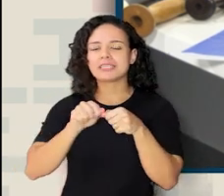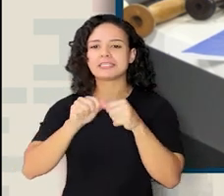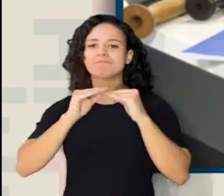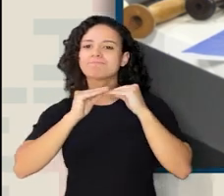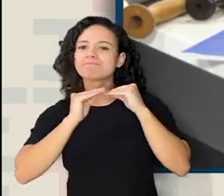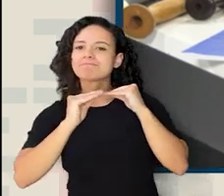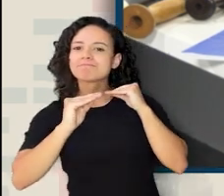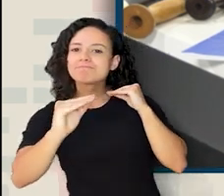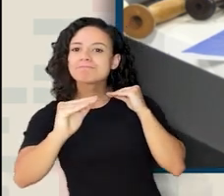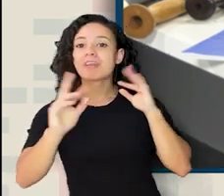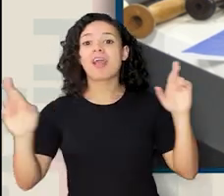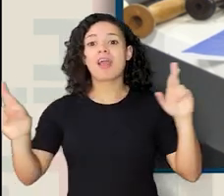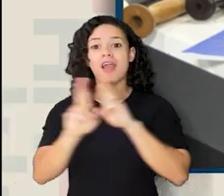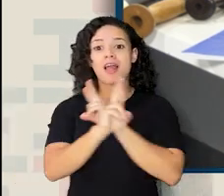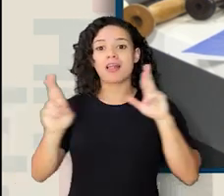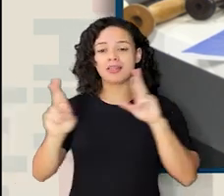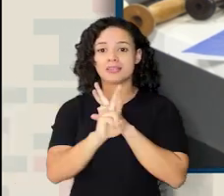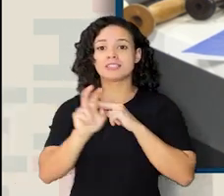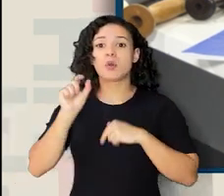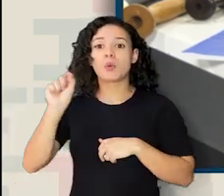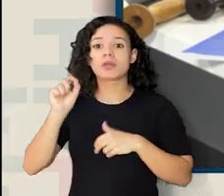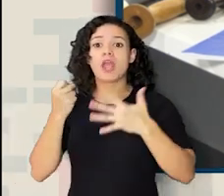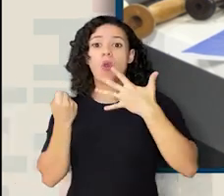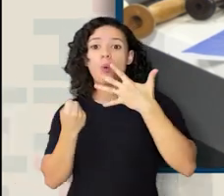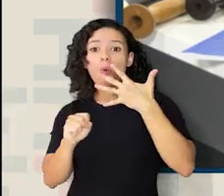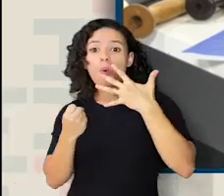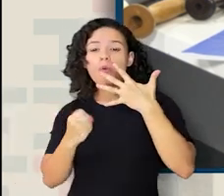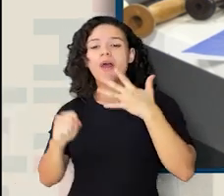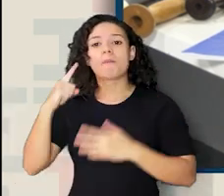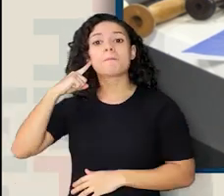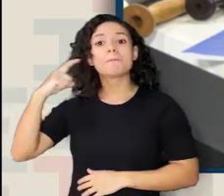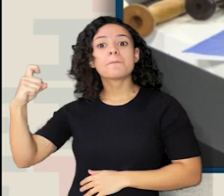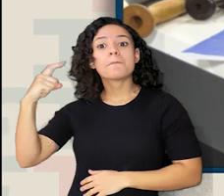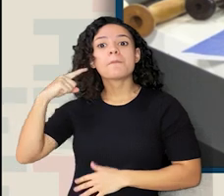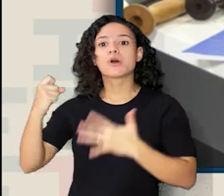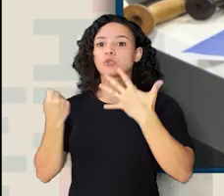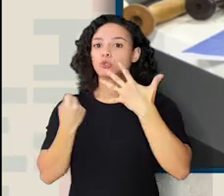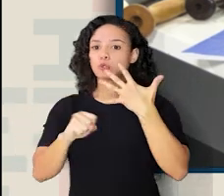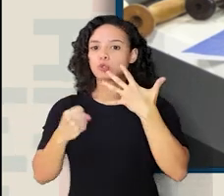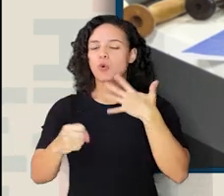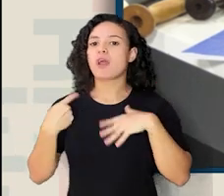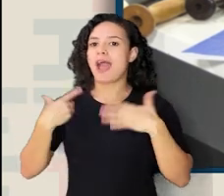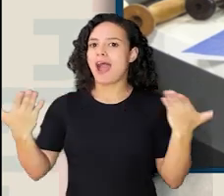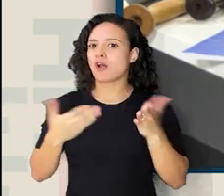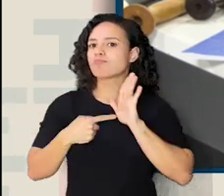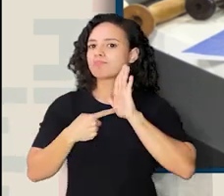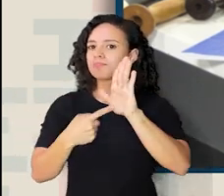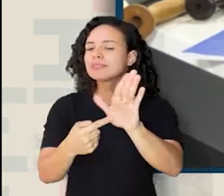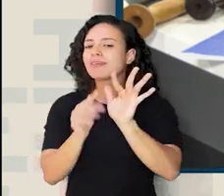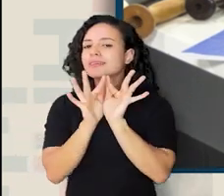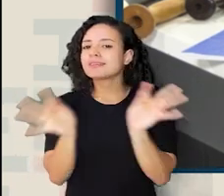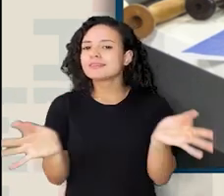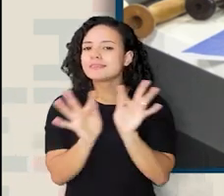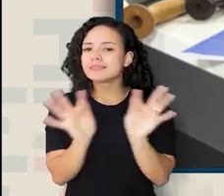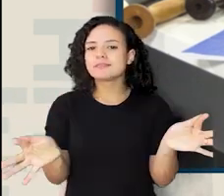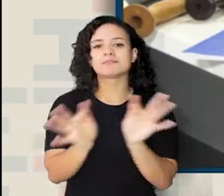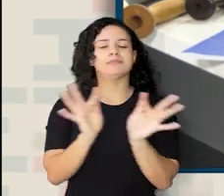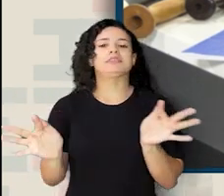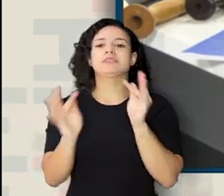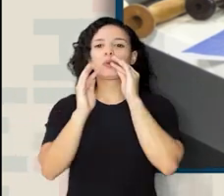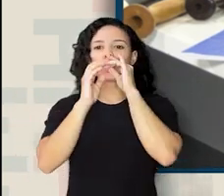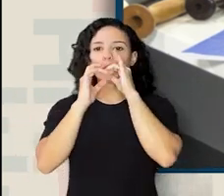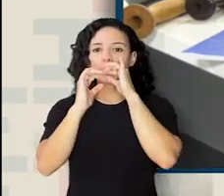se estabilizar, em relação às oitavas dela, ao som de oitavas, né? Vou fazer uma pequena demonstração, por exemplo,